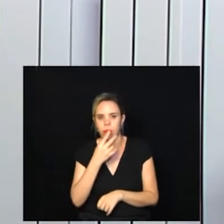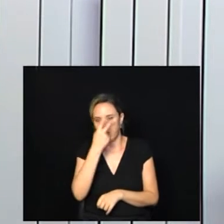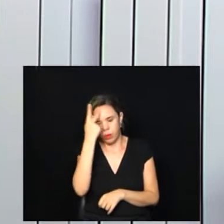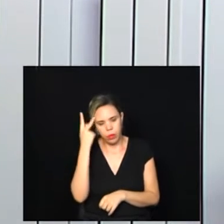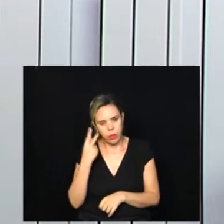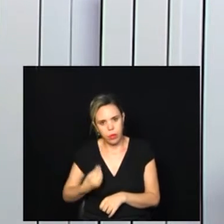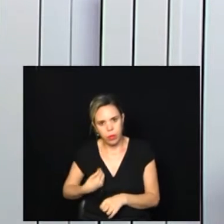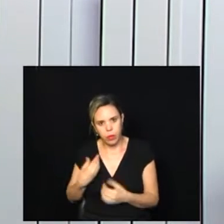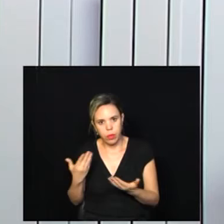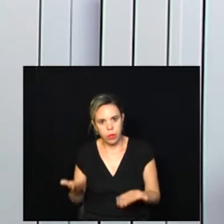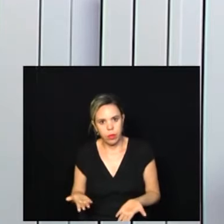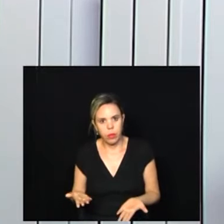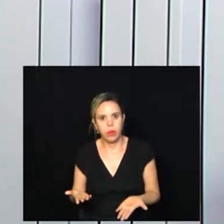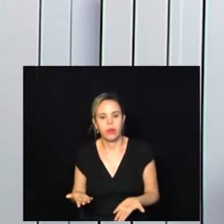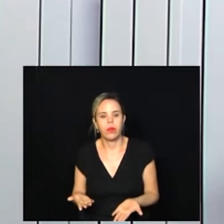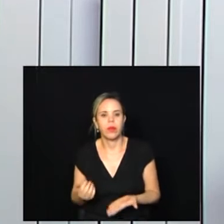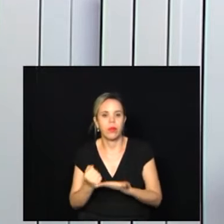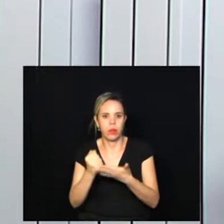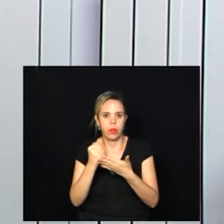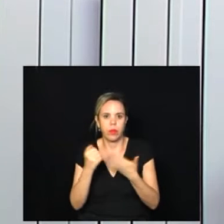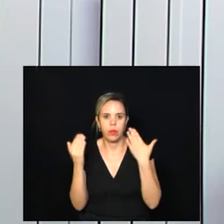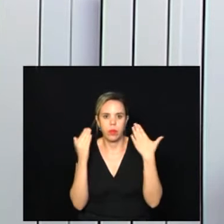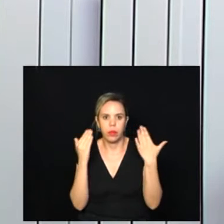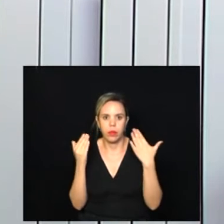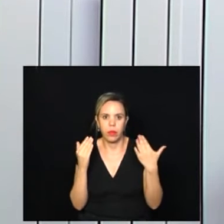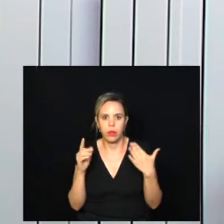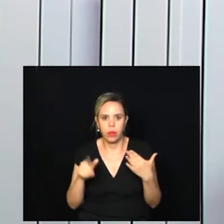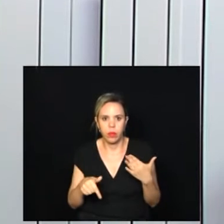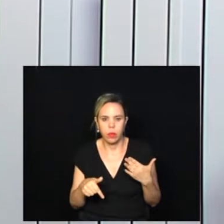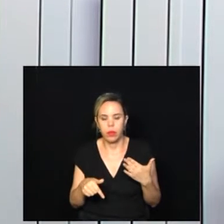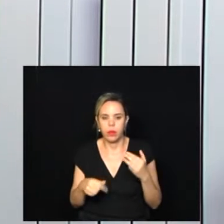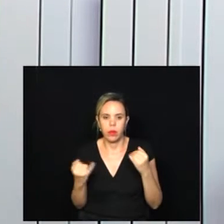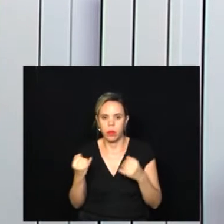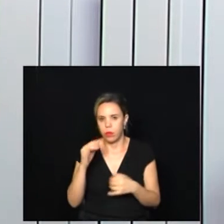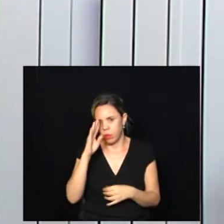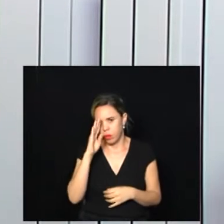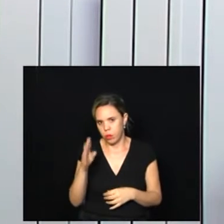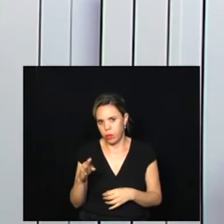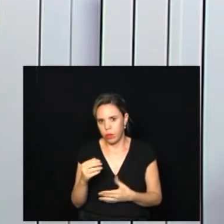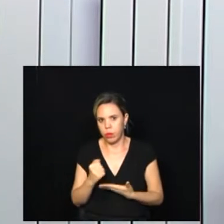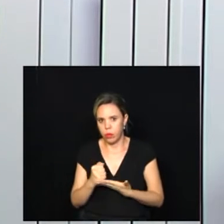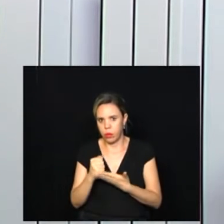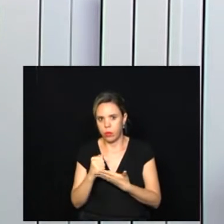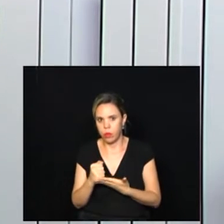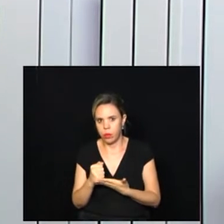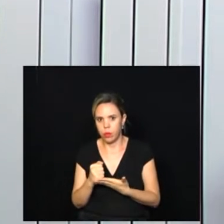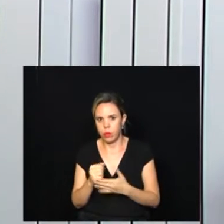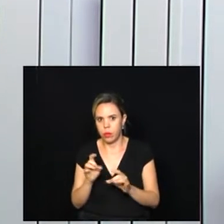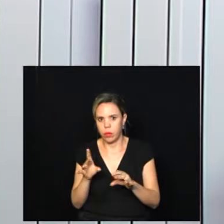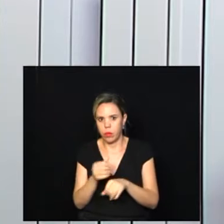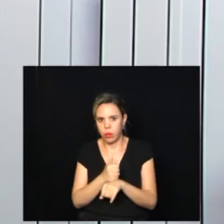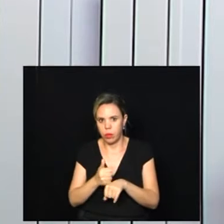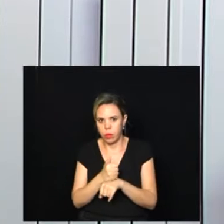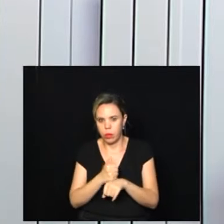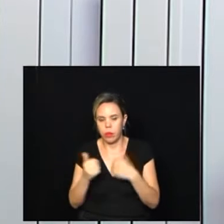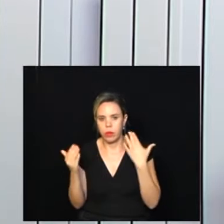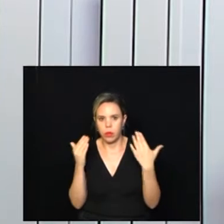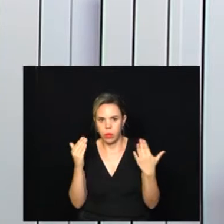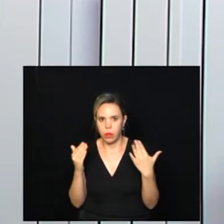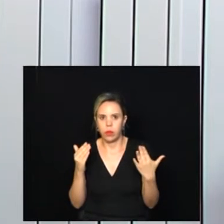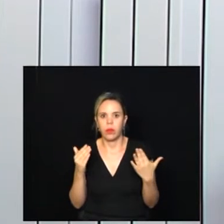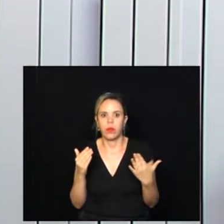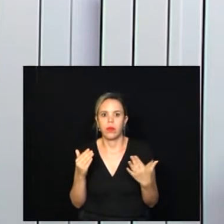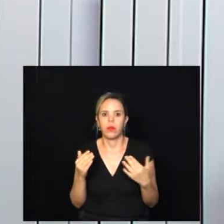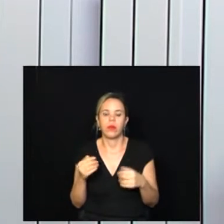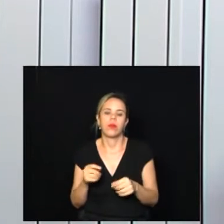que está passando, né? Essa ajuda psicológica, ela é fundamental, essa ajuda de especialista, de um psicólogo, de